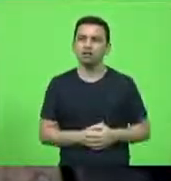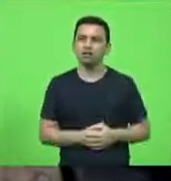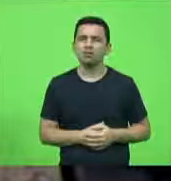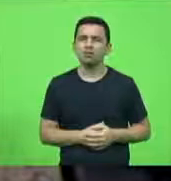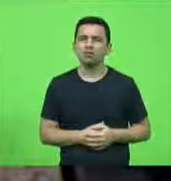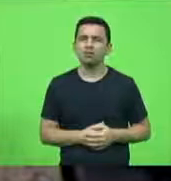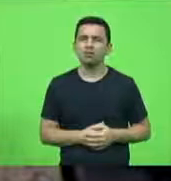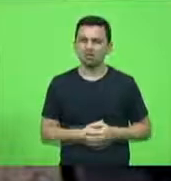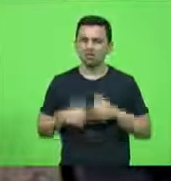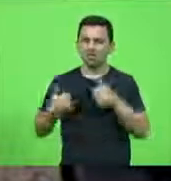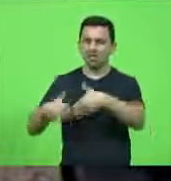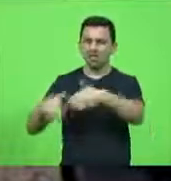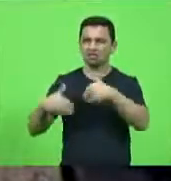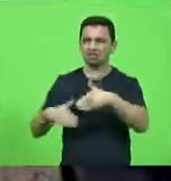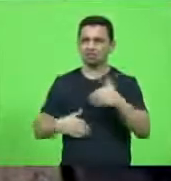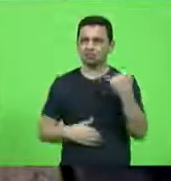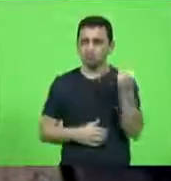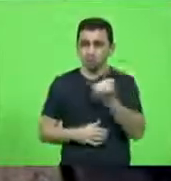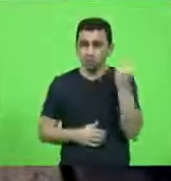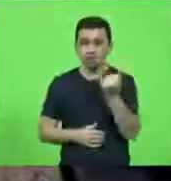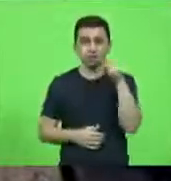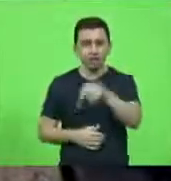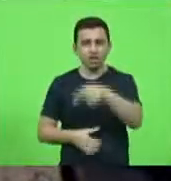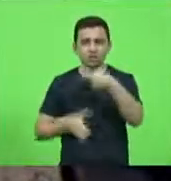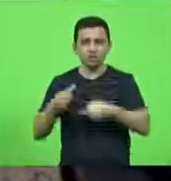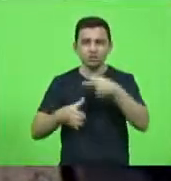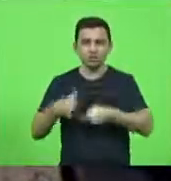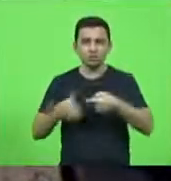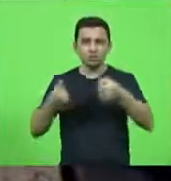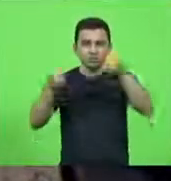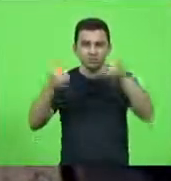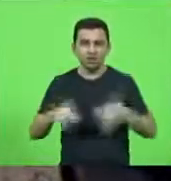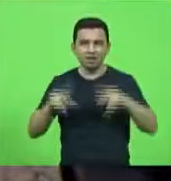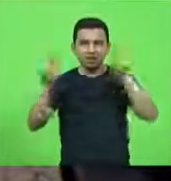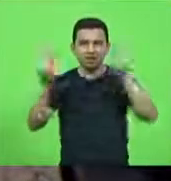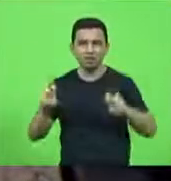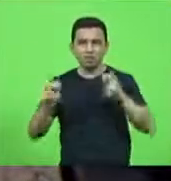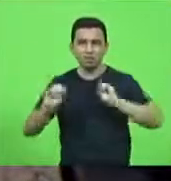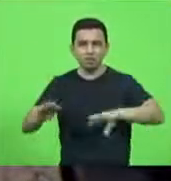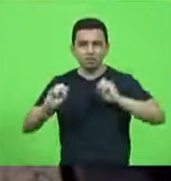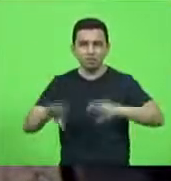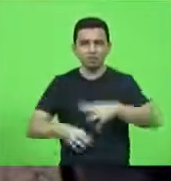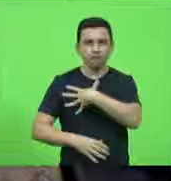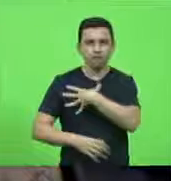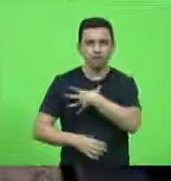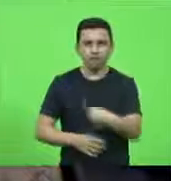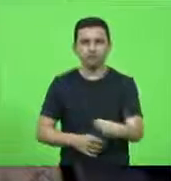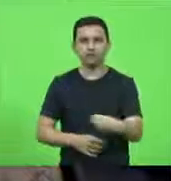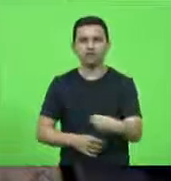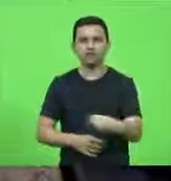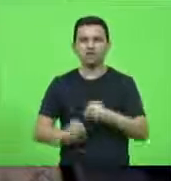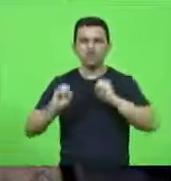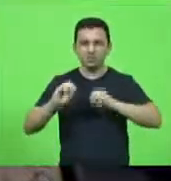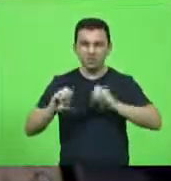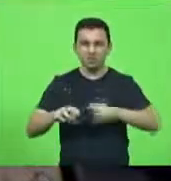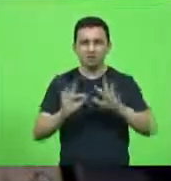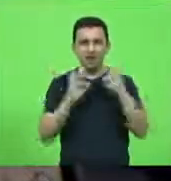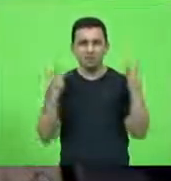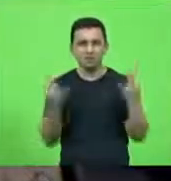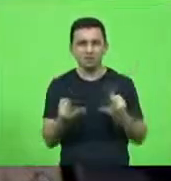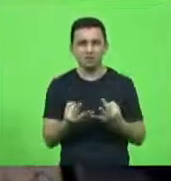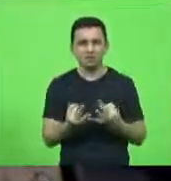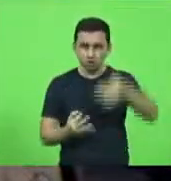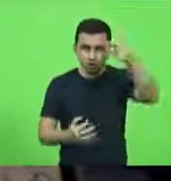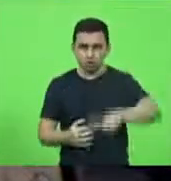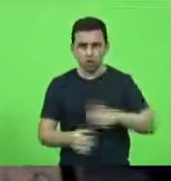Nós vamos deixar uma importante comissão que trata da educação dos nossos filhos, que trata das nossas famílias,